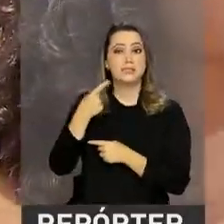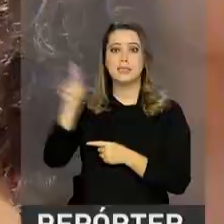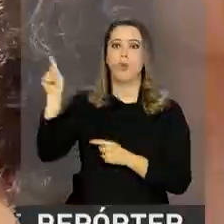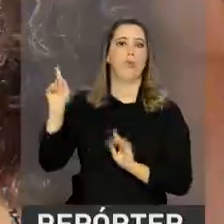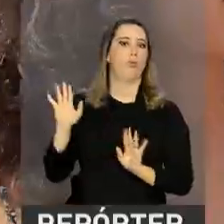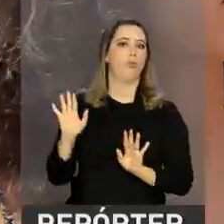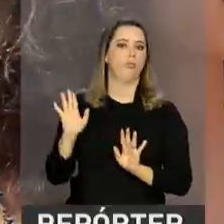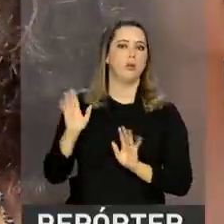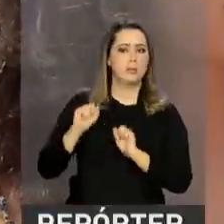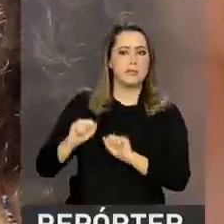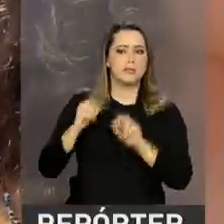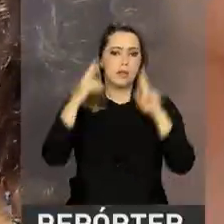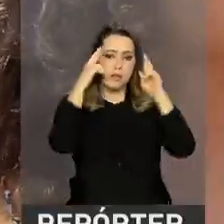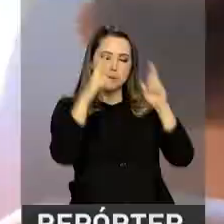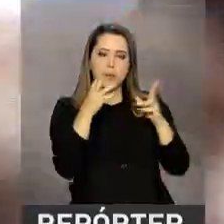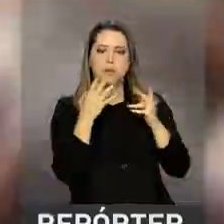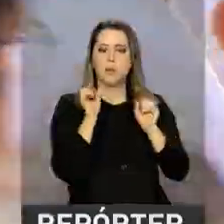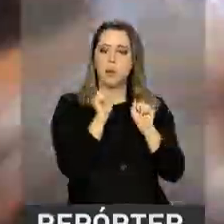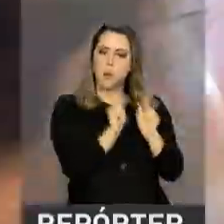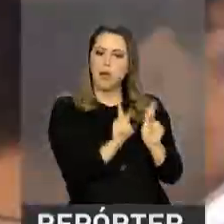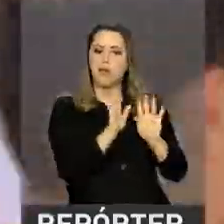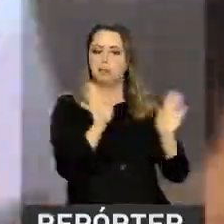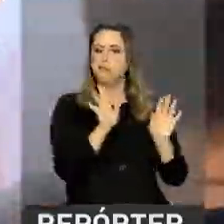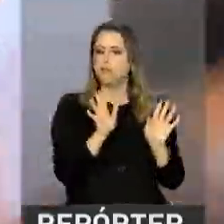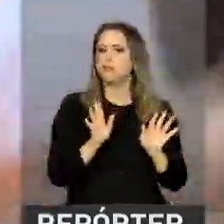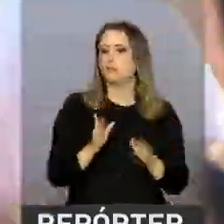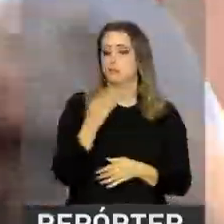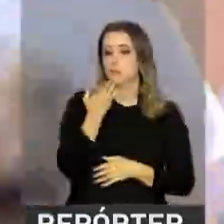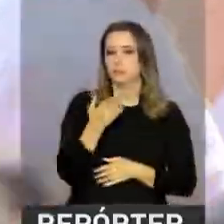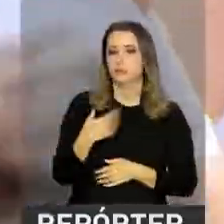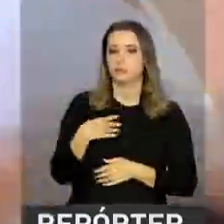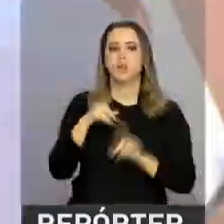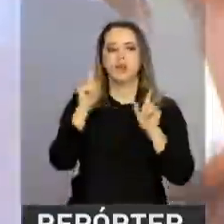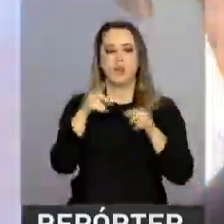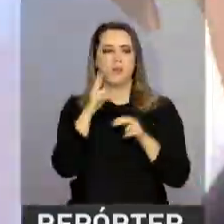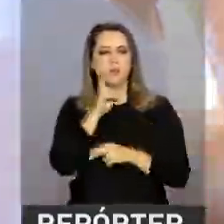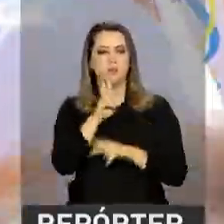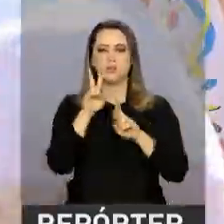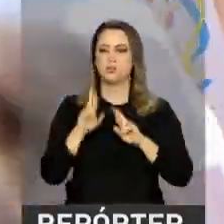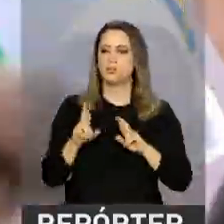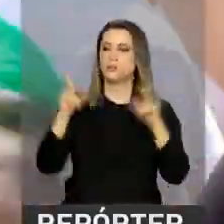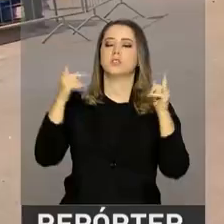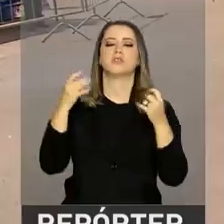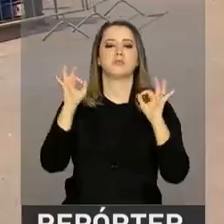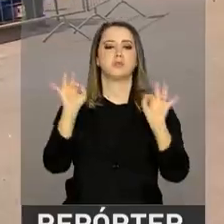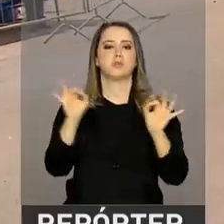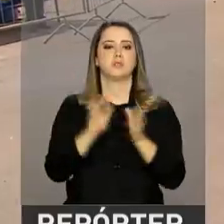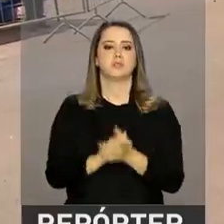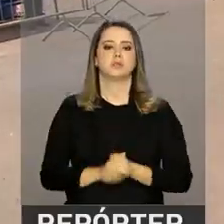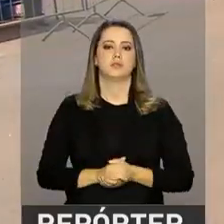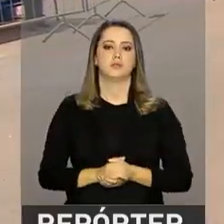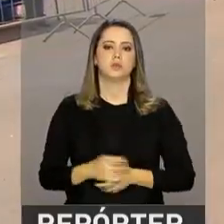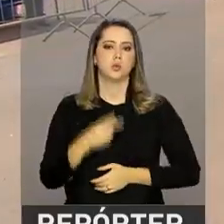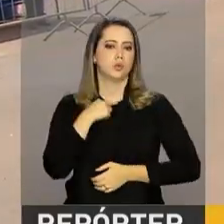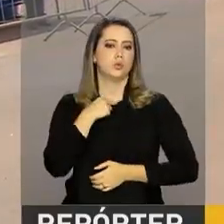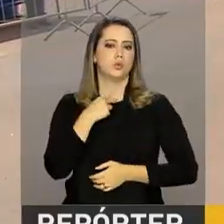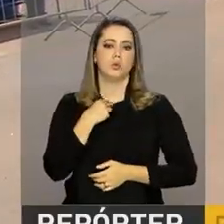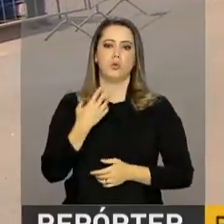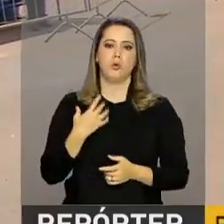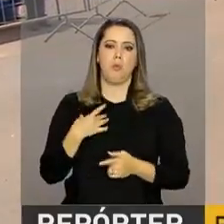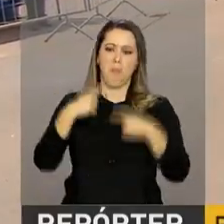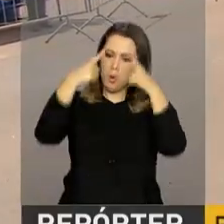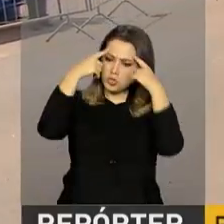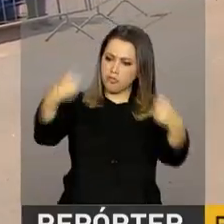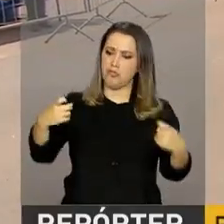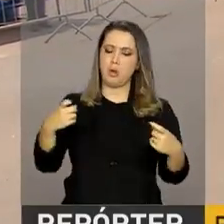não é bem visto ou bem-vindo. Diferença que é nítida para alguns homens. Não agir de forma agressiva